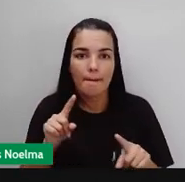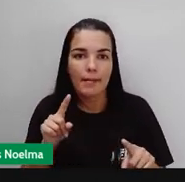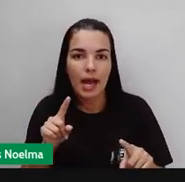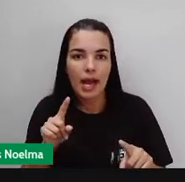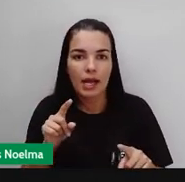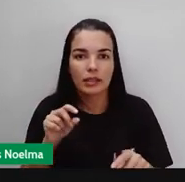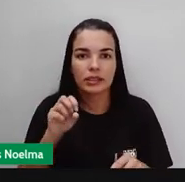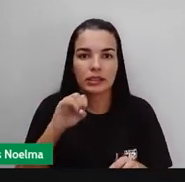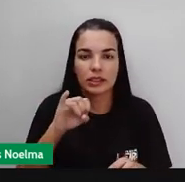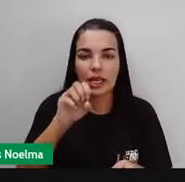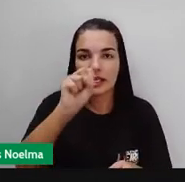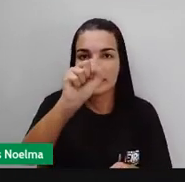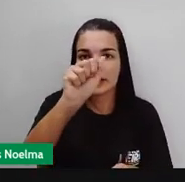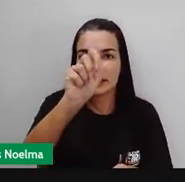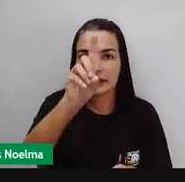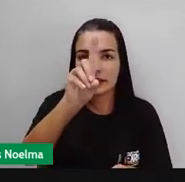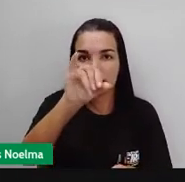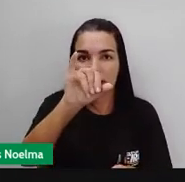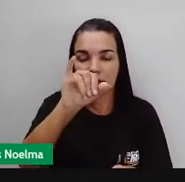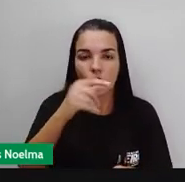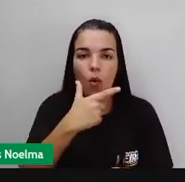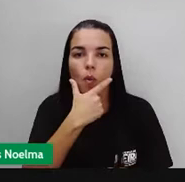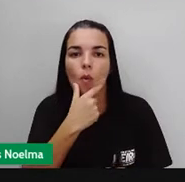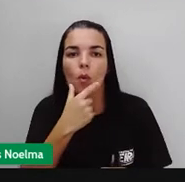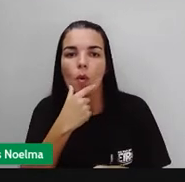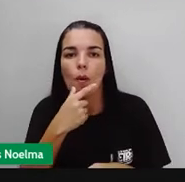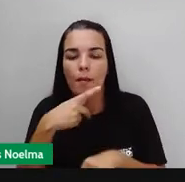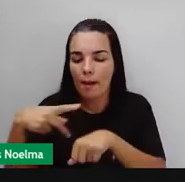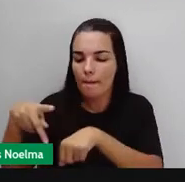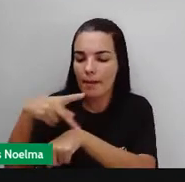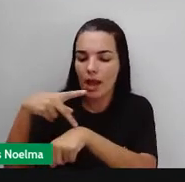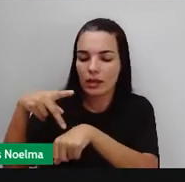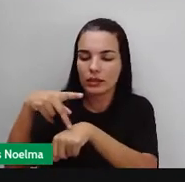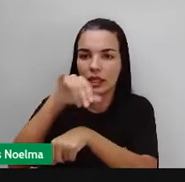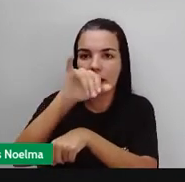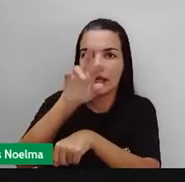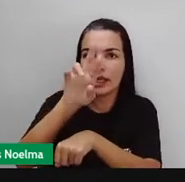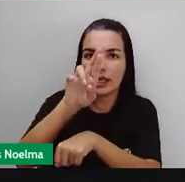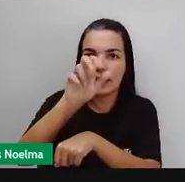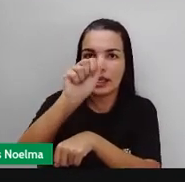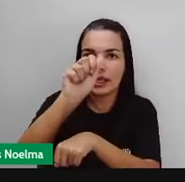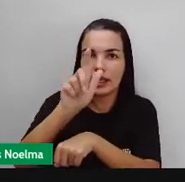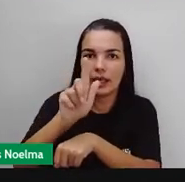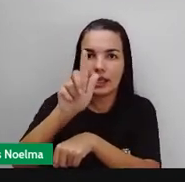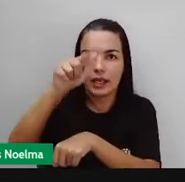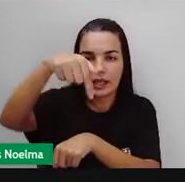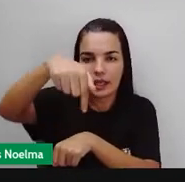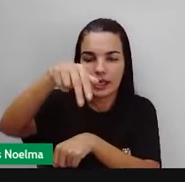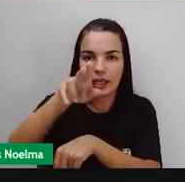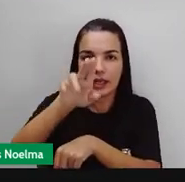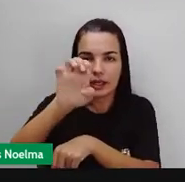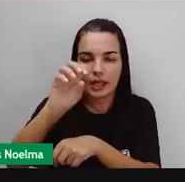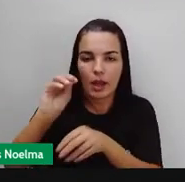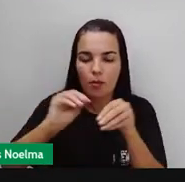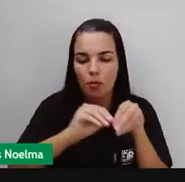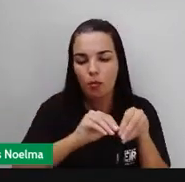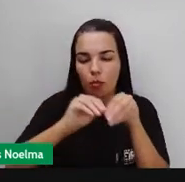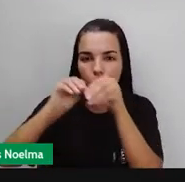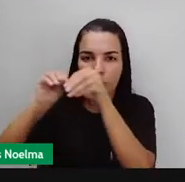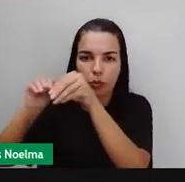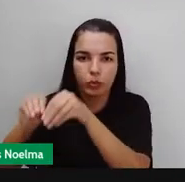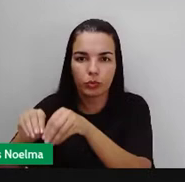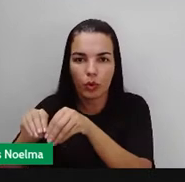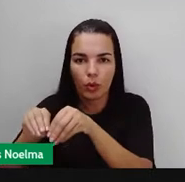Sadi é um iraquiano, e quando Sadi chegou, mudou-se do Iraque, ele